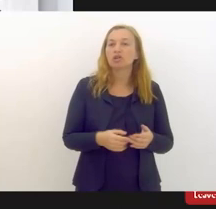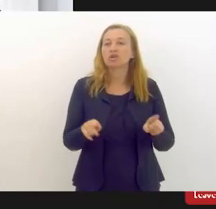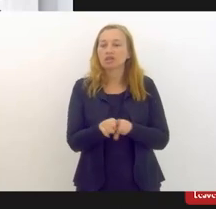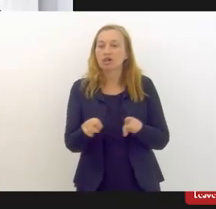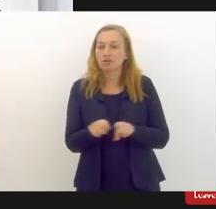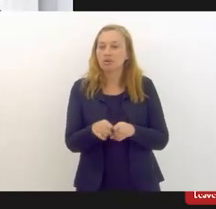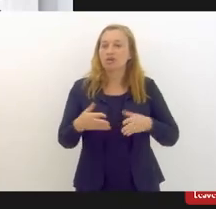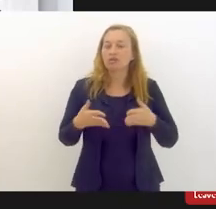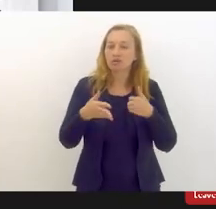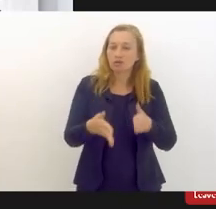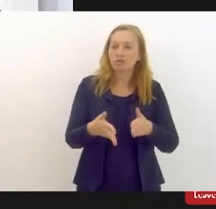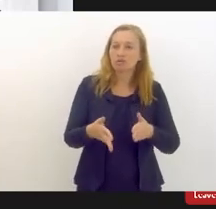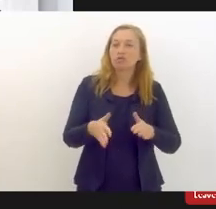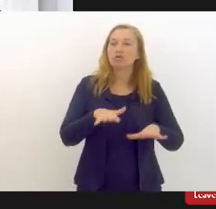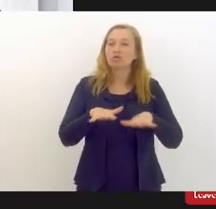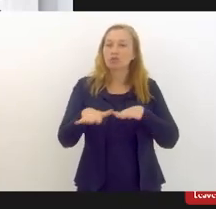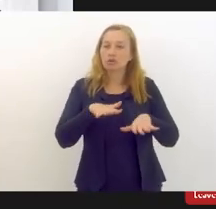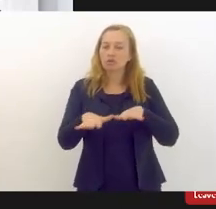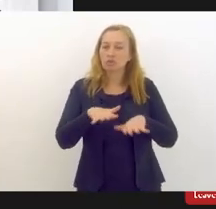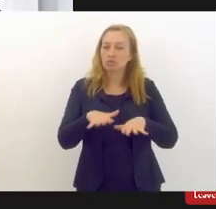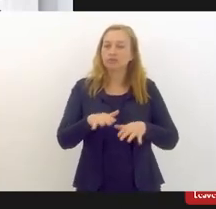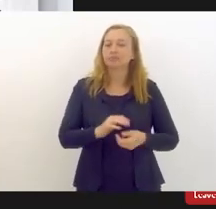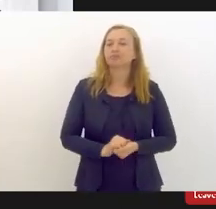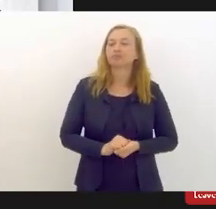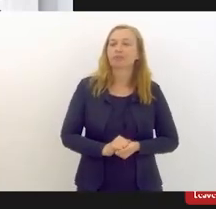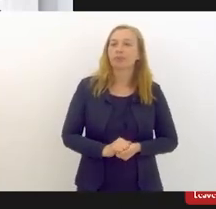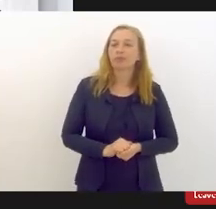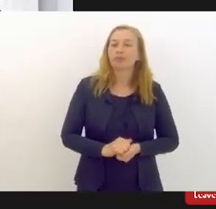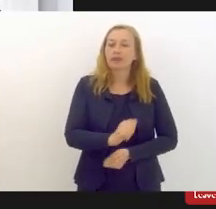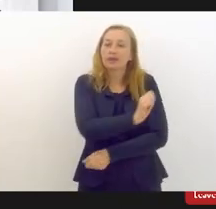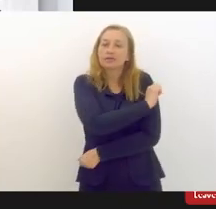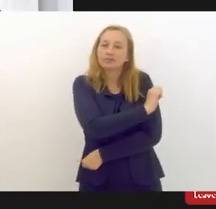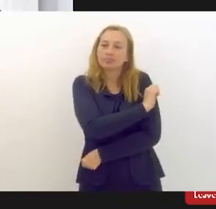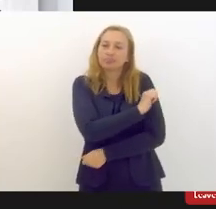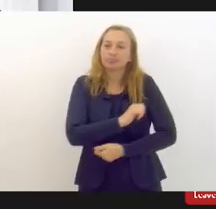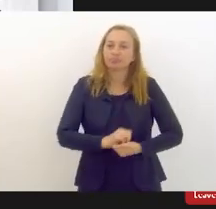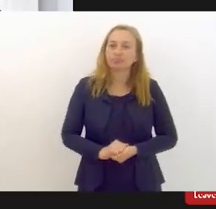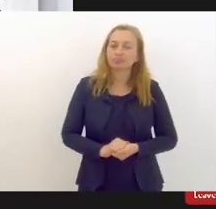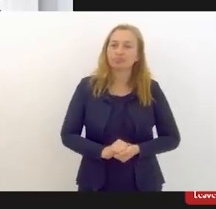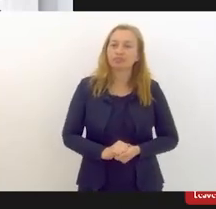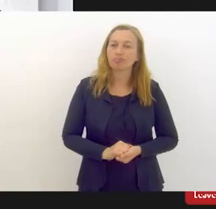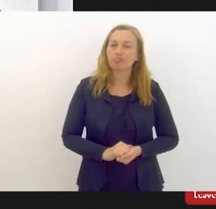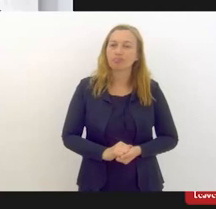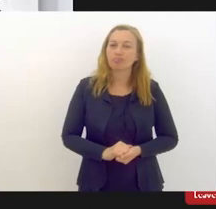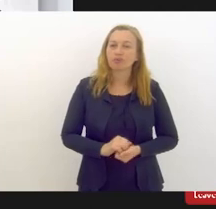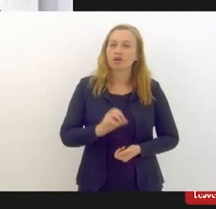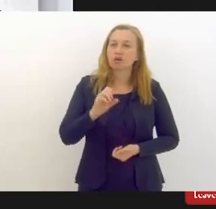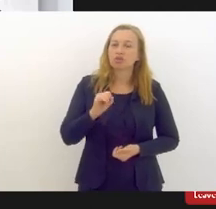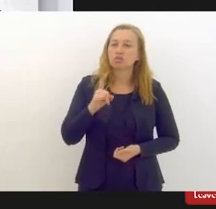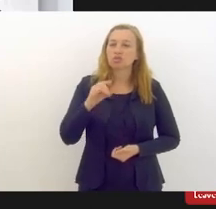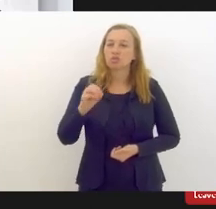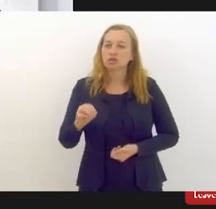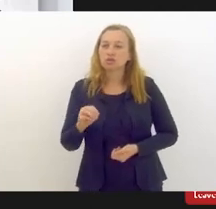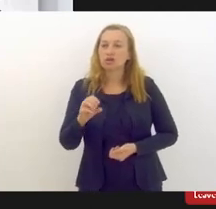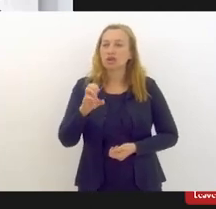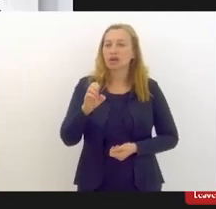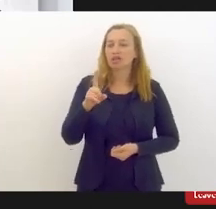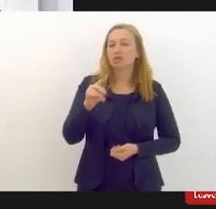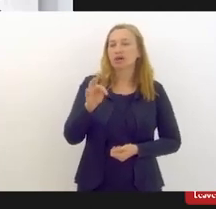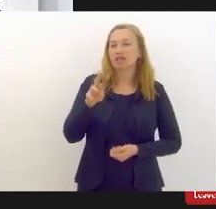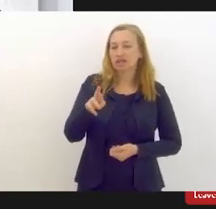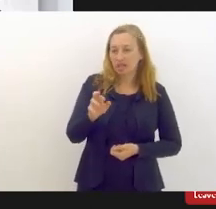aí o Educação em Movimento, que beneficia os alunos em medida socioeducativa, né? Atendendo 7 unidades